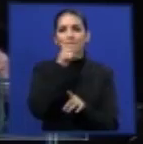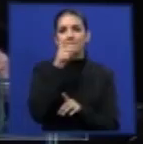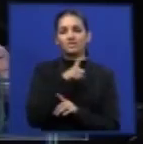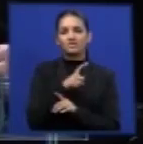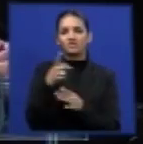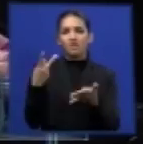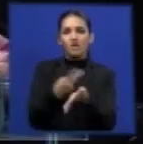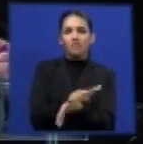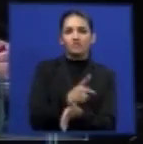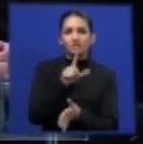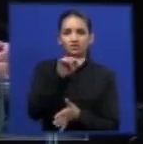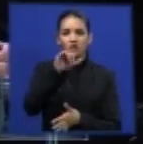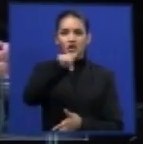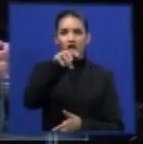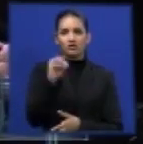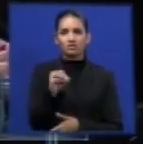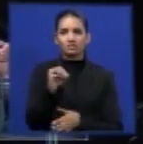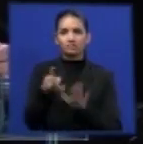e